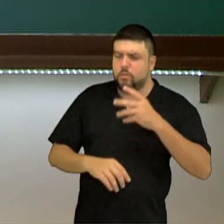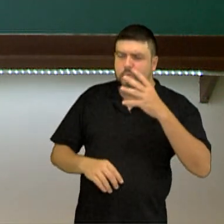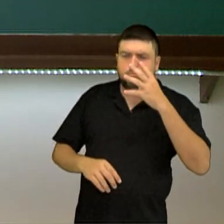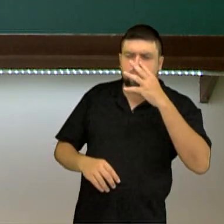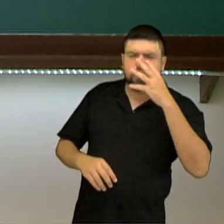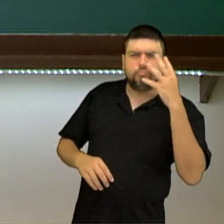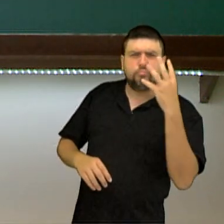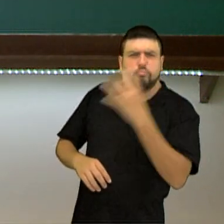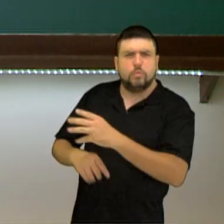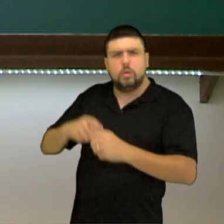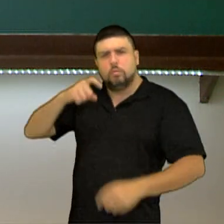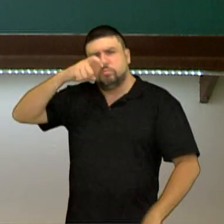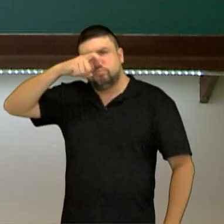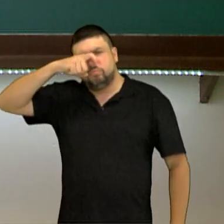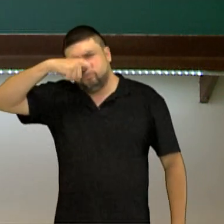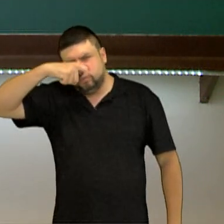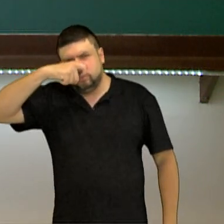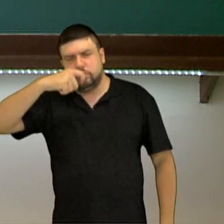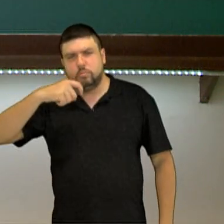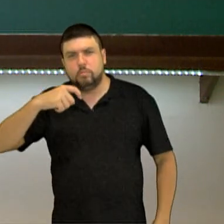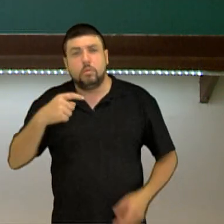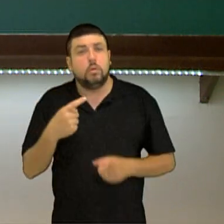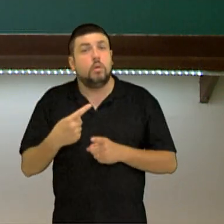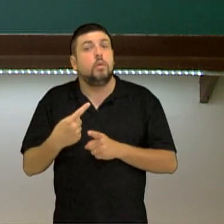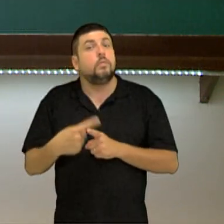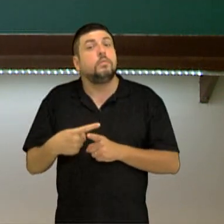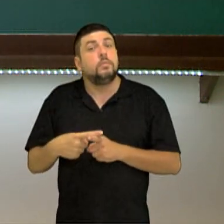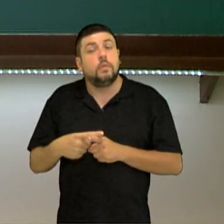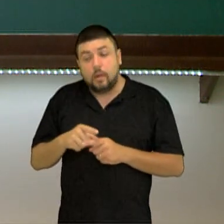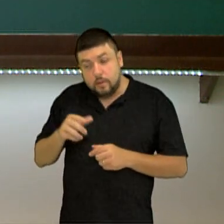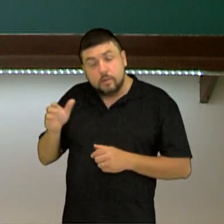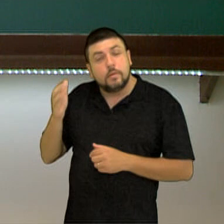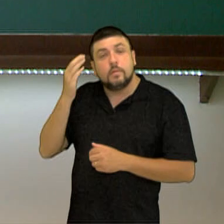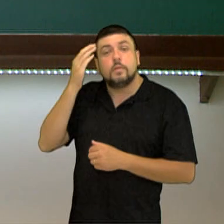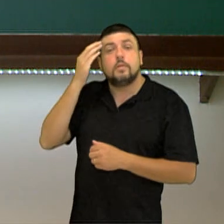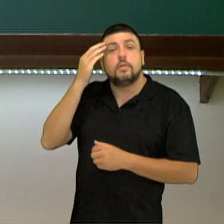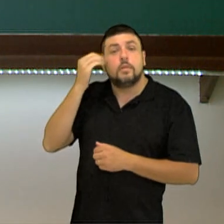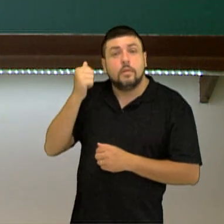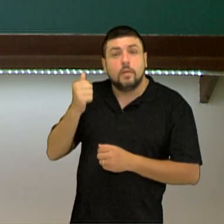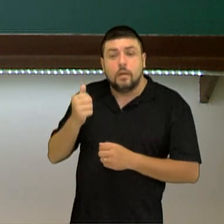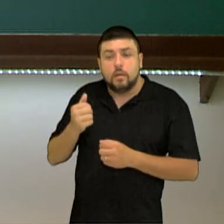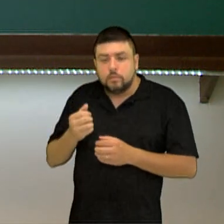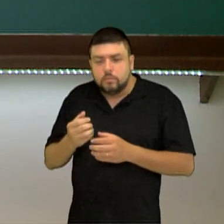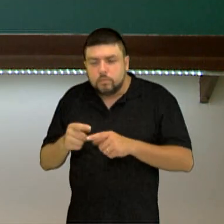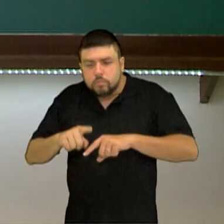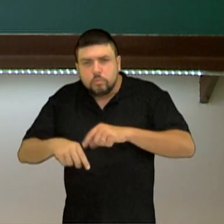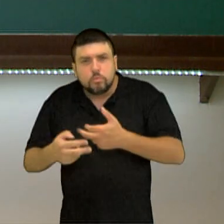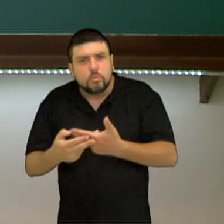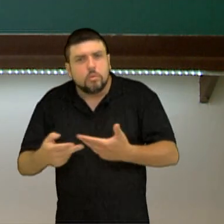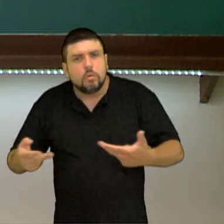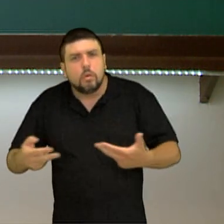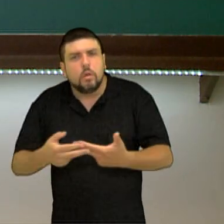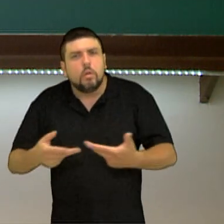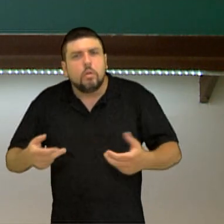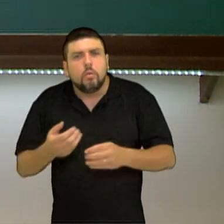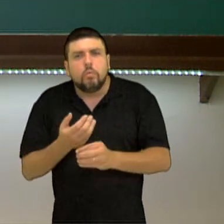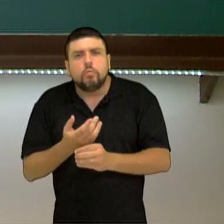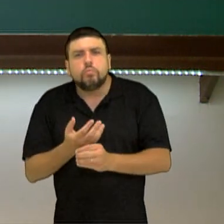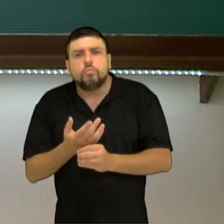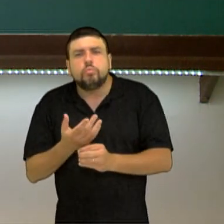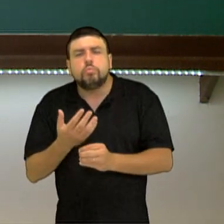de feiticeiros, né? Porque conseguiam fazer, né, sair aromas de certos produtos. Então, eles